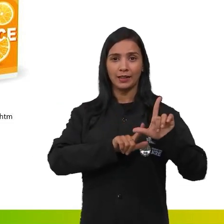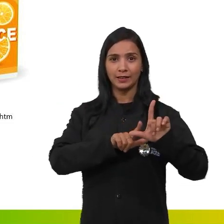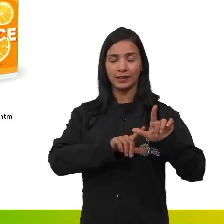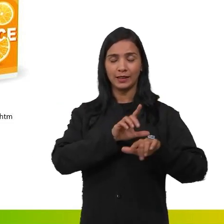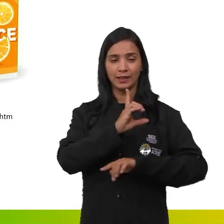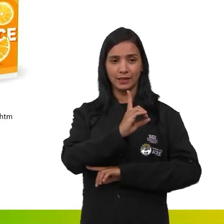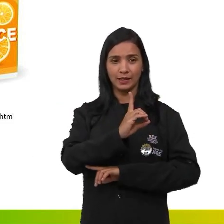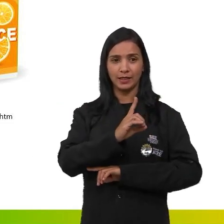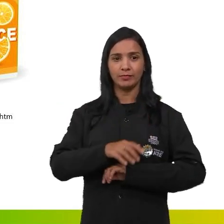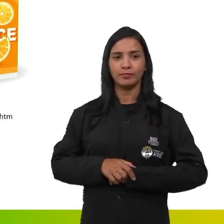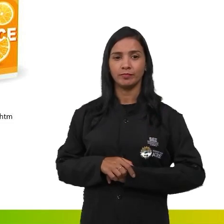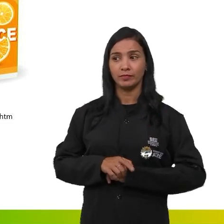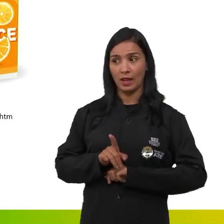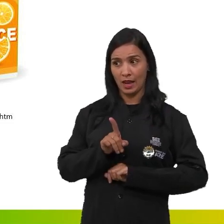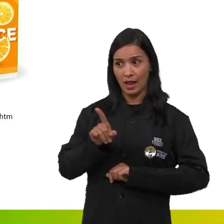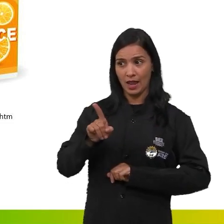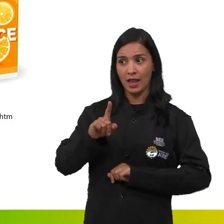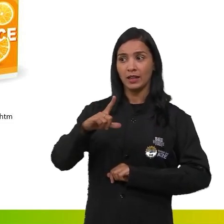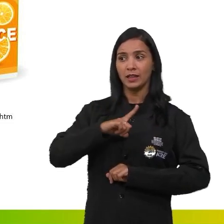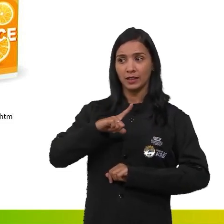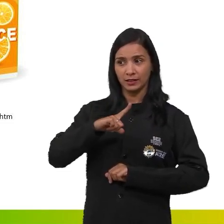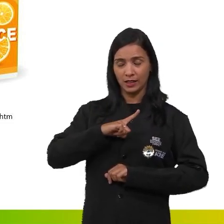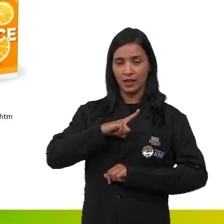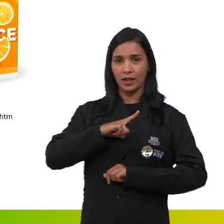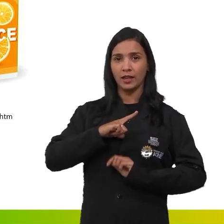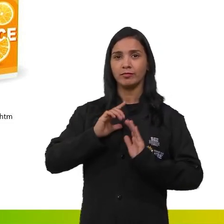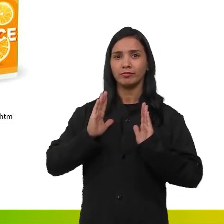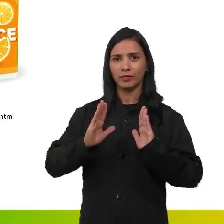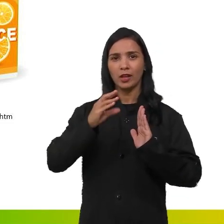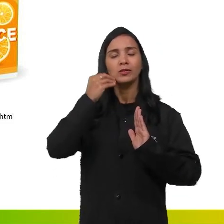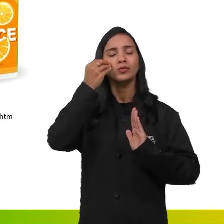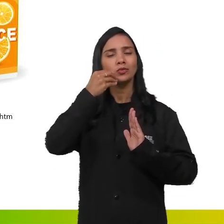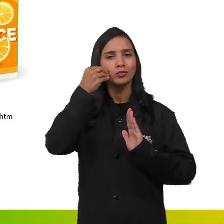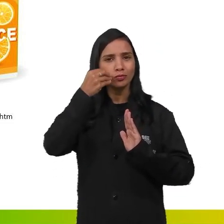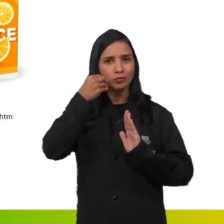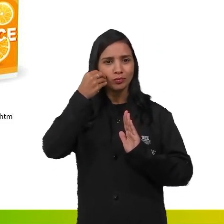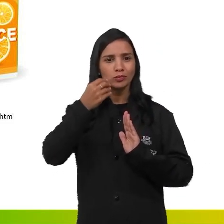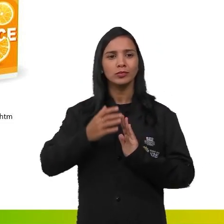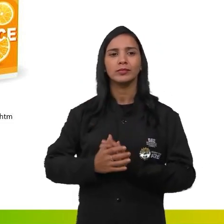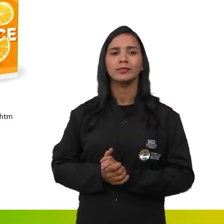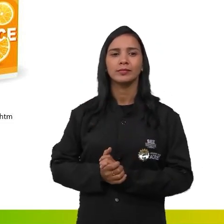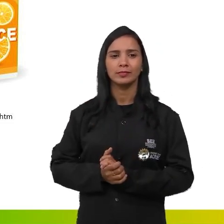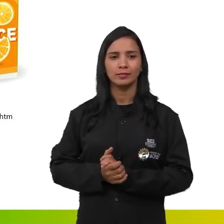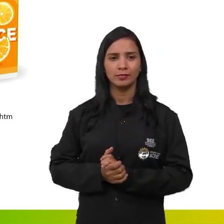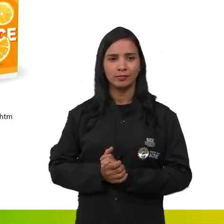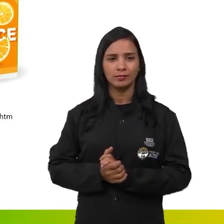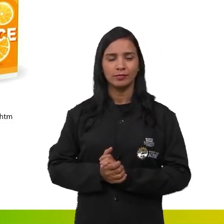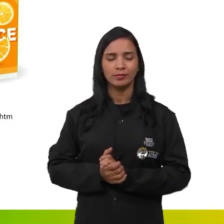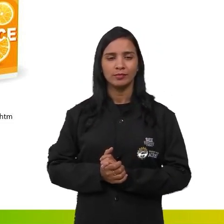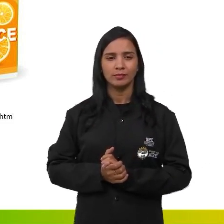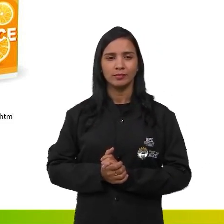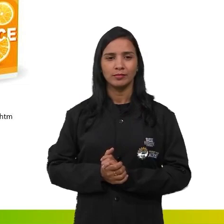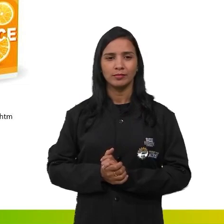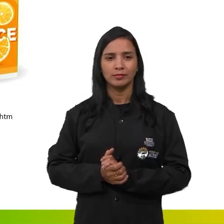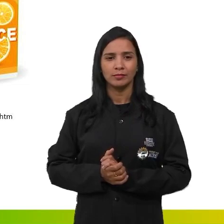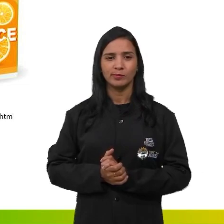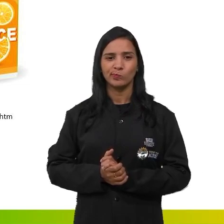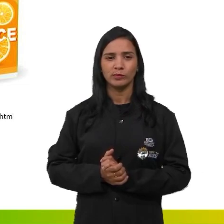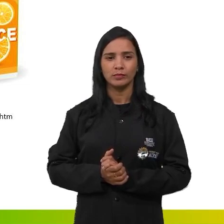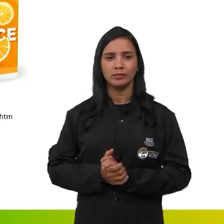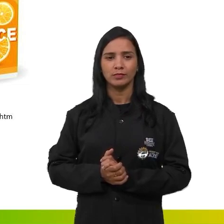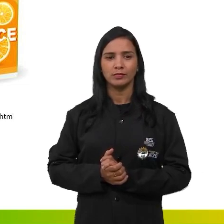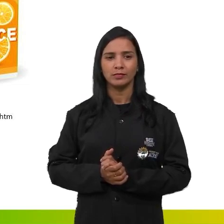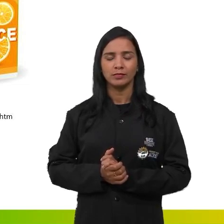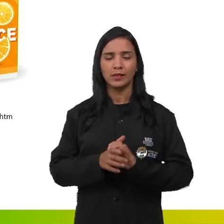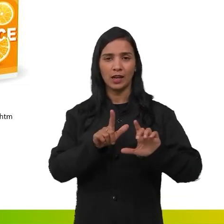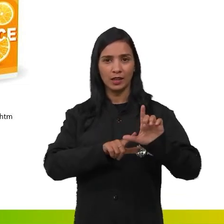Ela tem experiência. E na letra E, how cartons of orange juice do